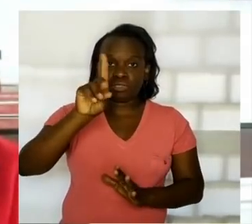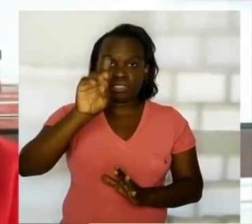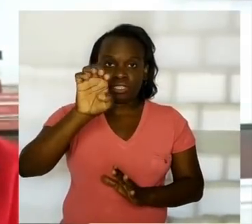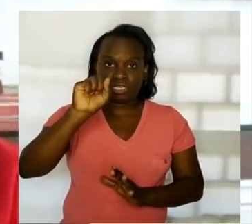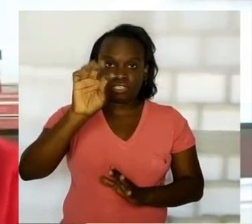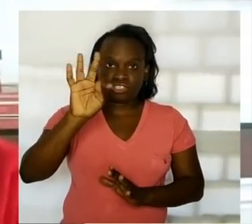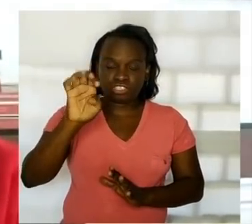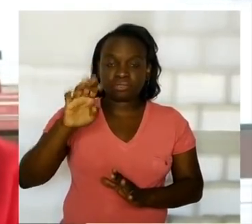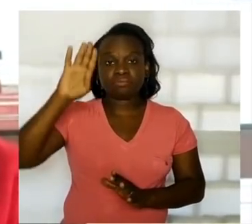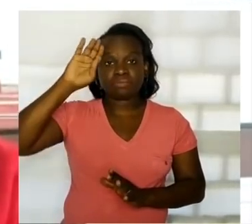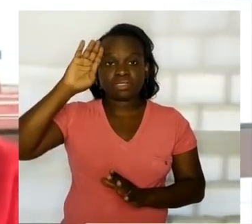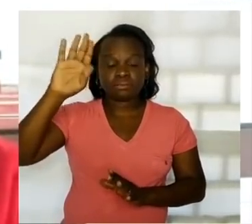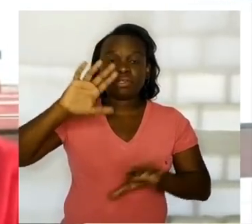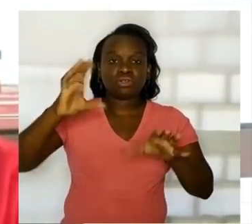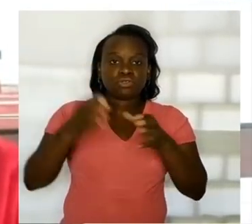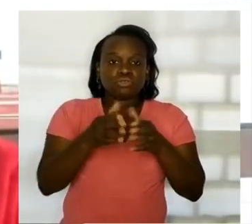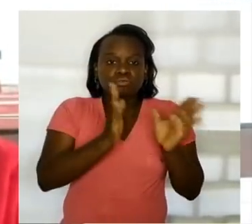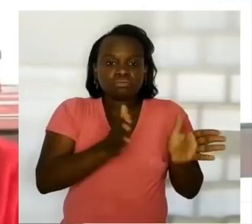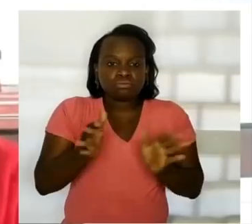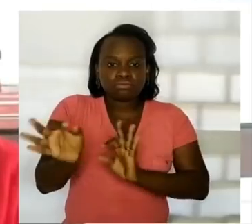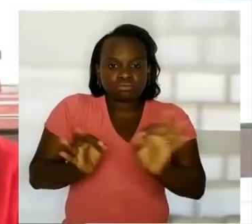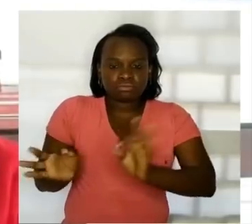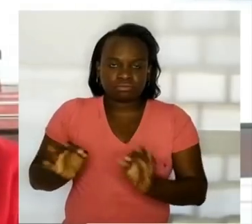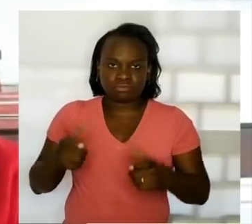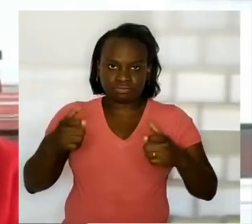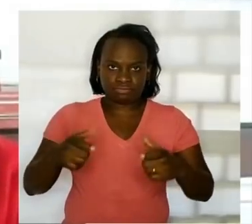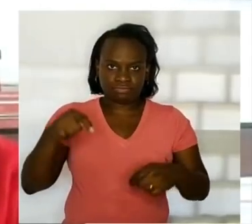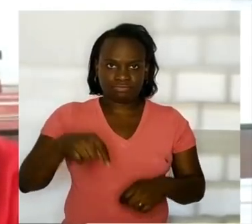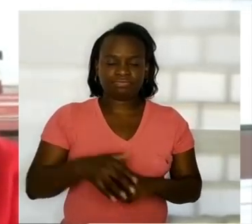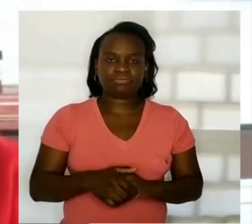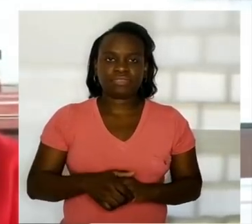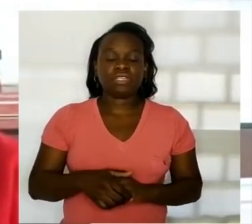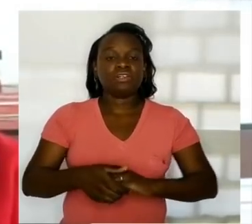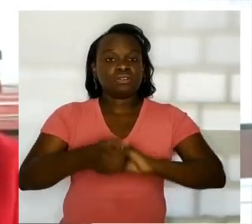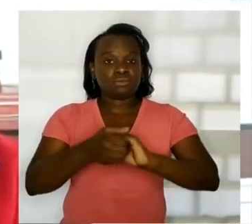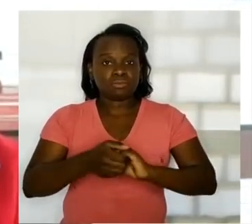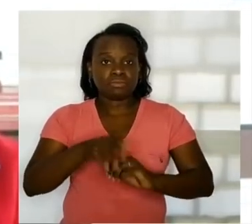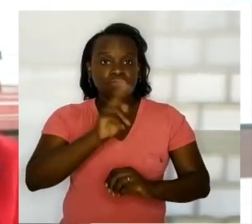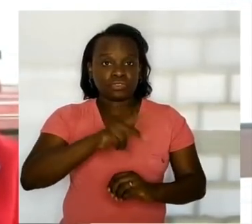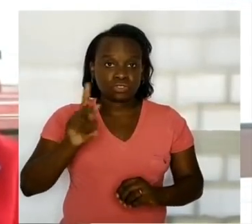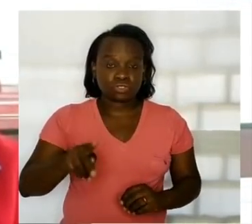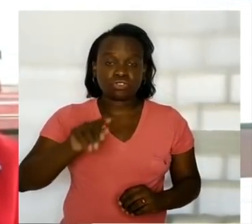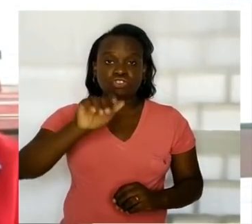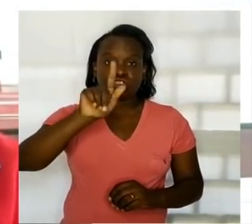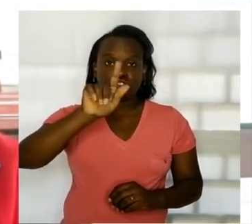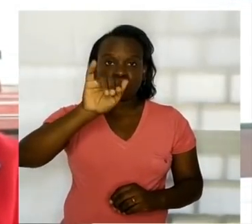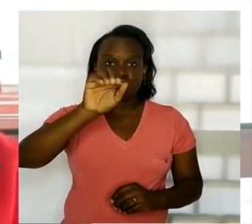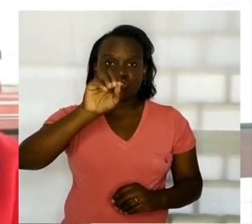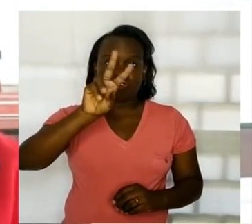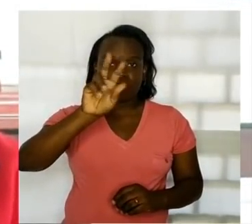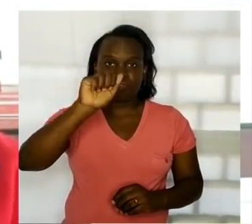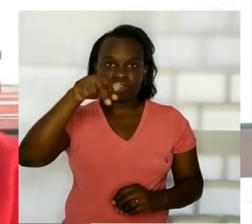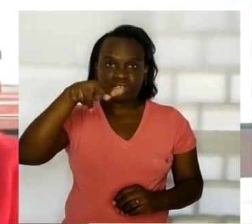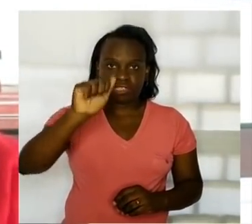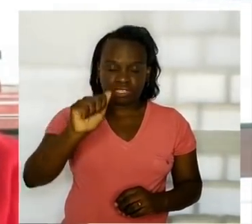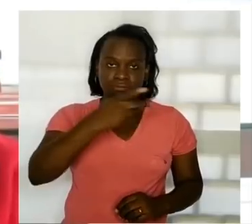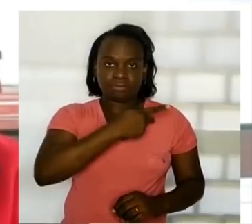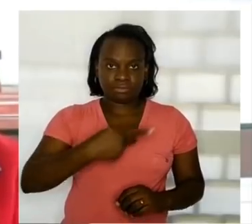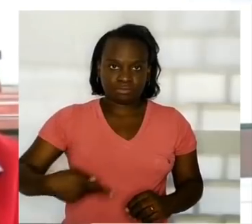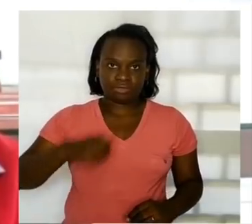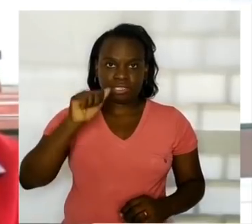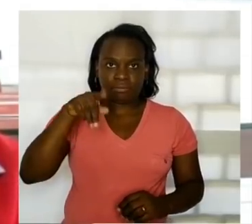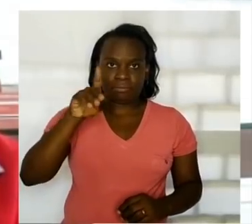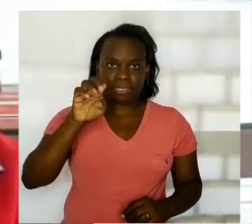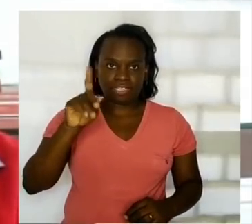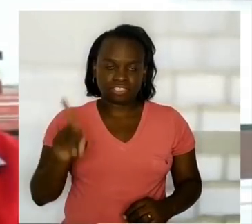região sudeste e, especialmente, da comissão organizadora local. Cumprimento as professoras Giovanna Lunardi, presidenta